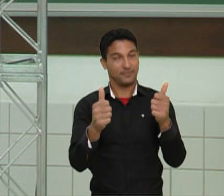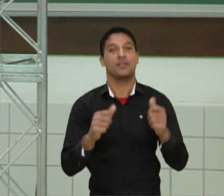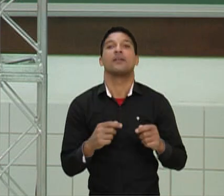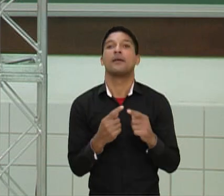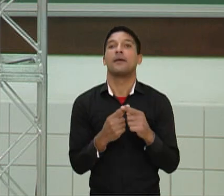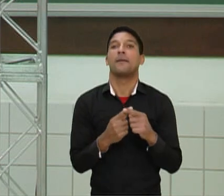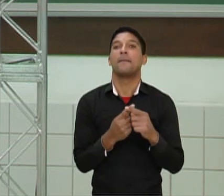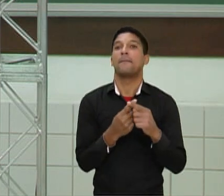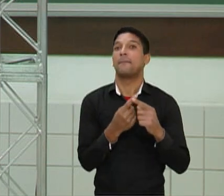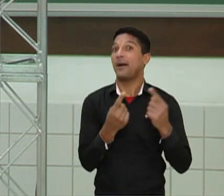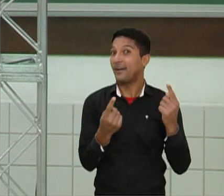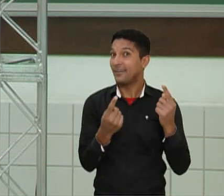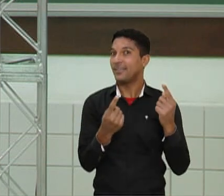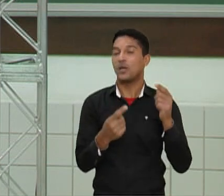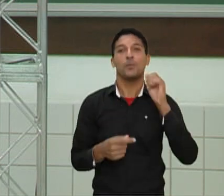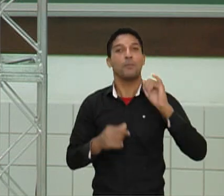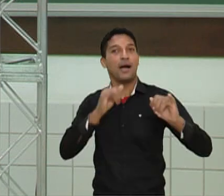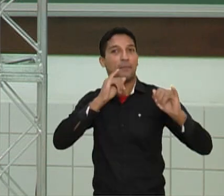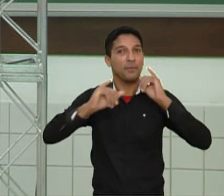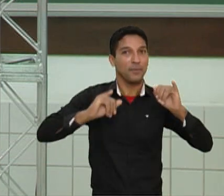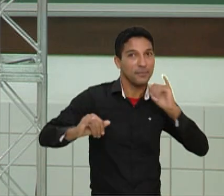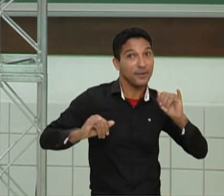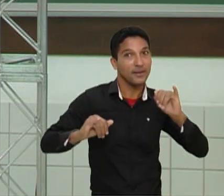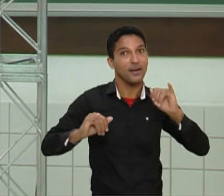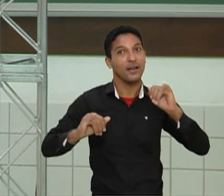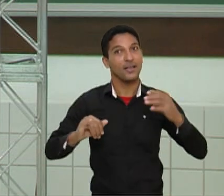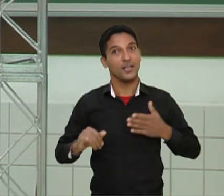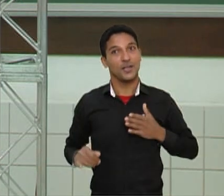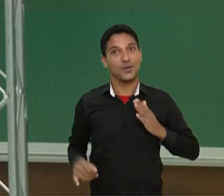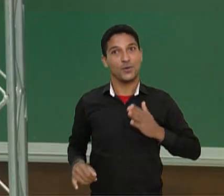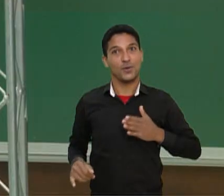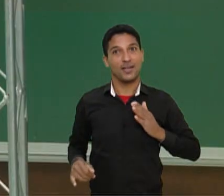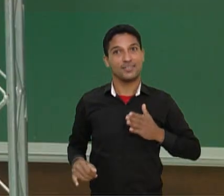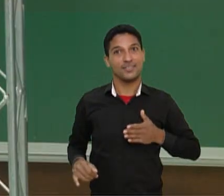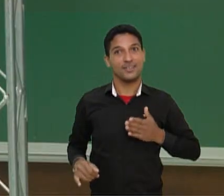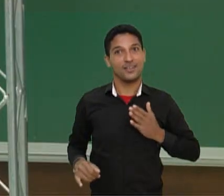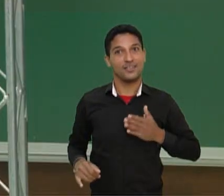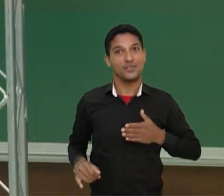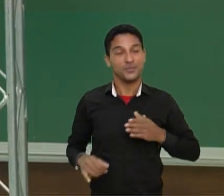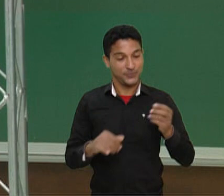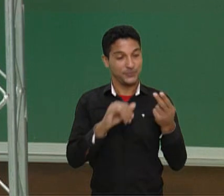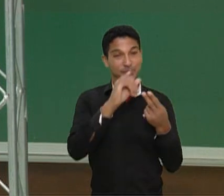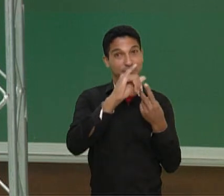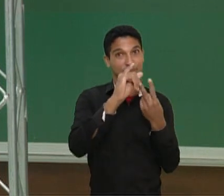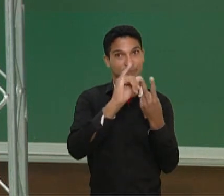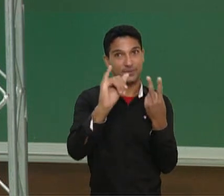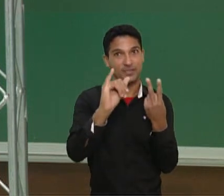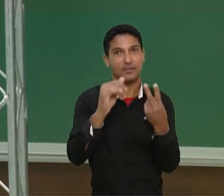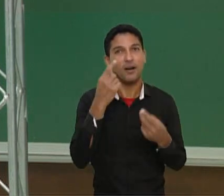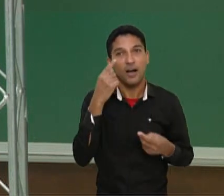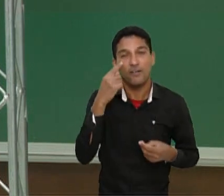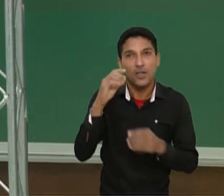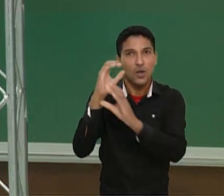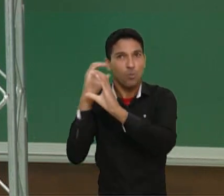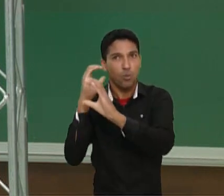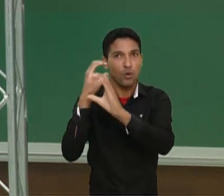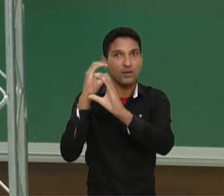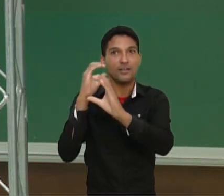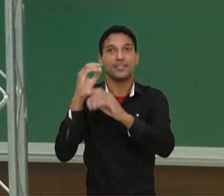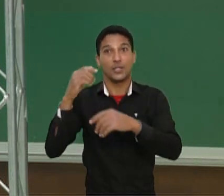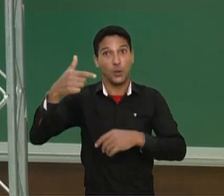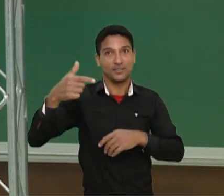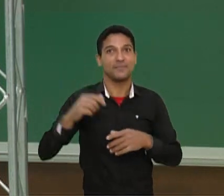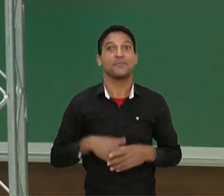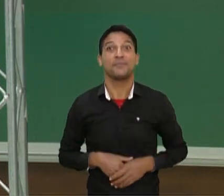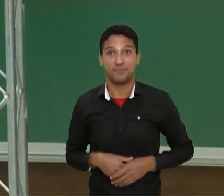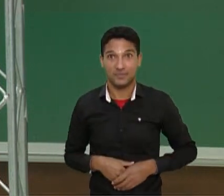ó, recadinhos do coração, produção, câmera 2. Atenção, você aluno que está assistindo as aulas